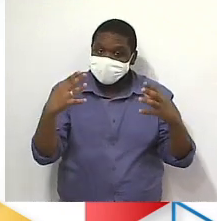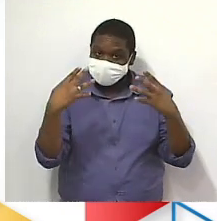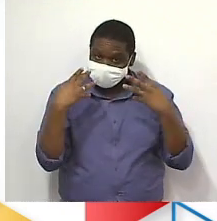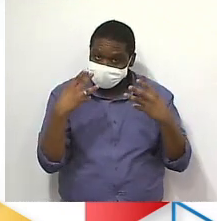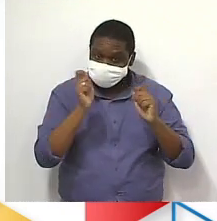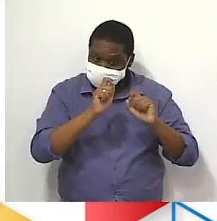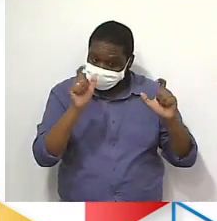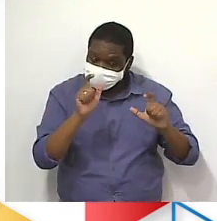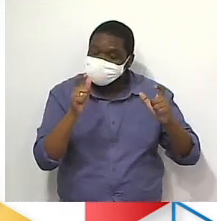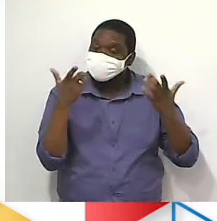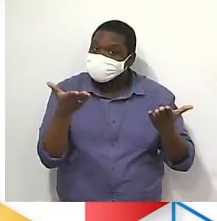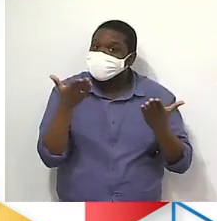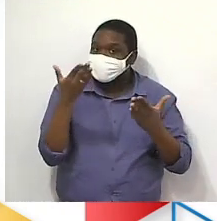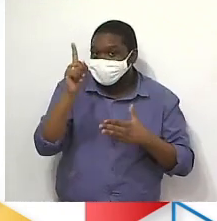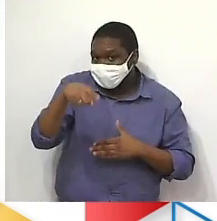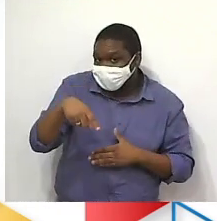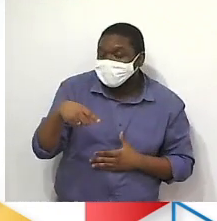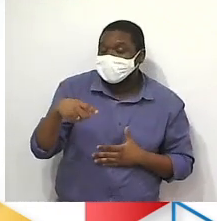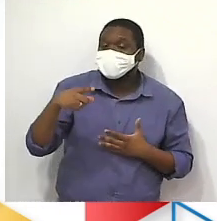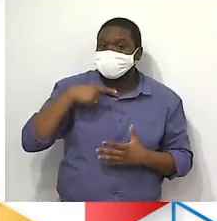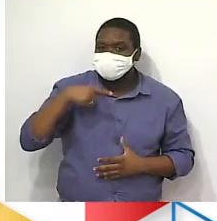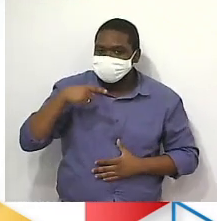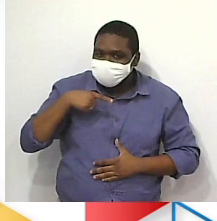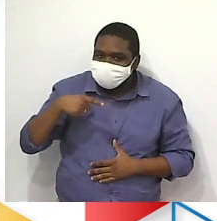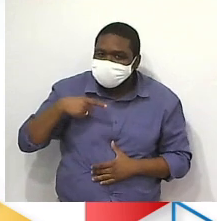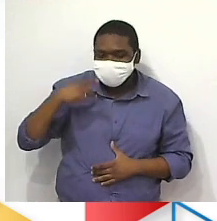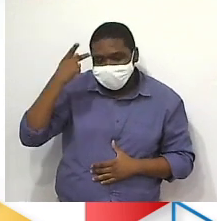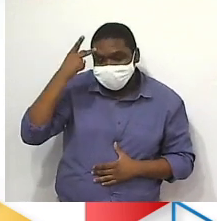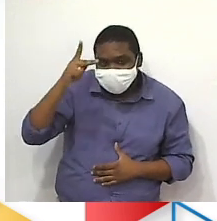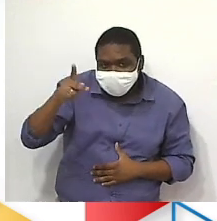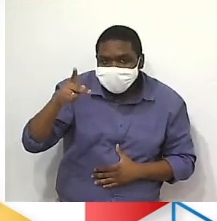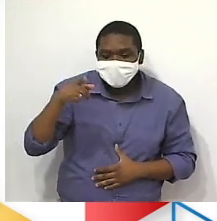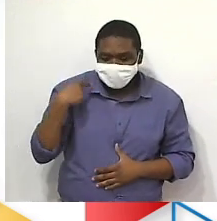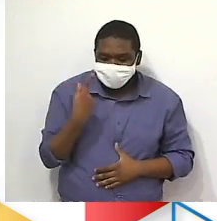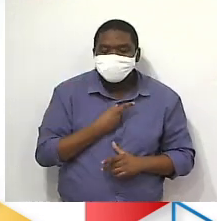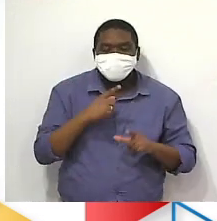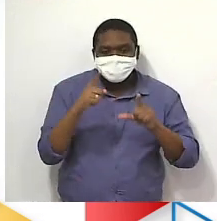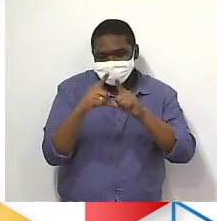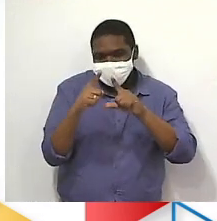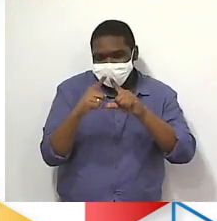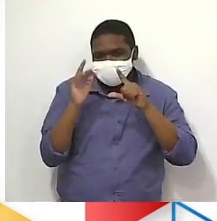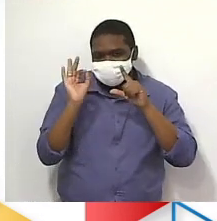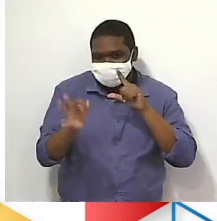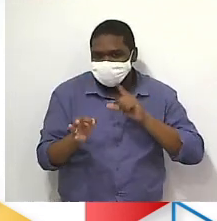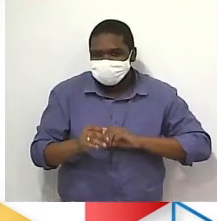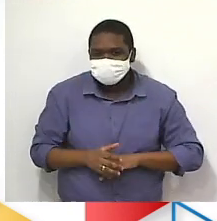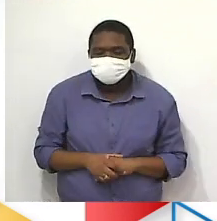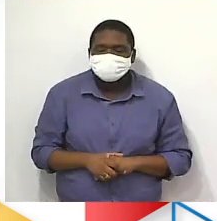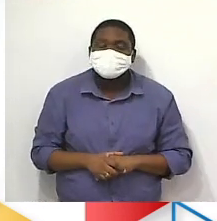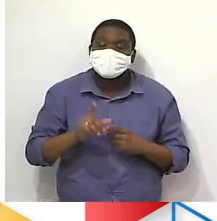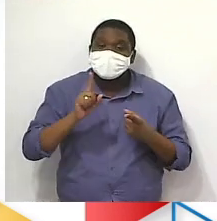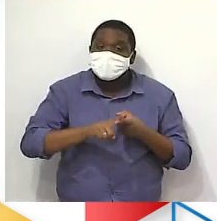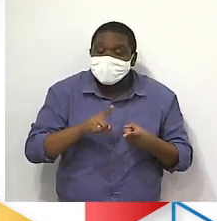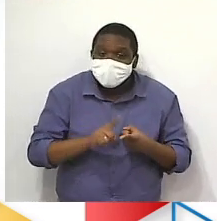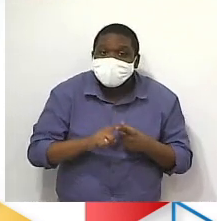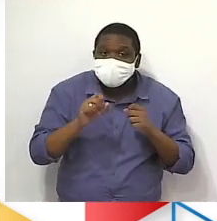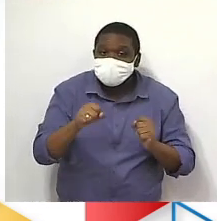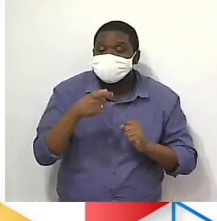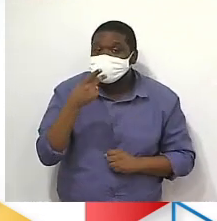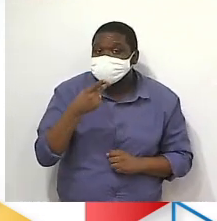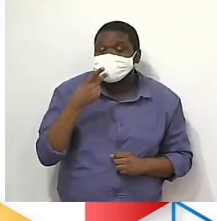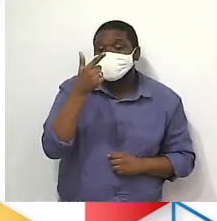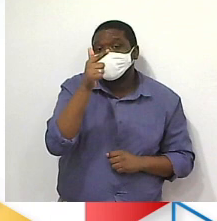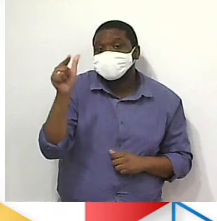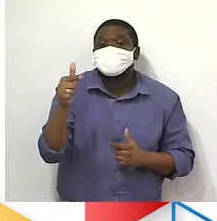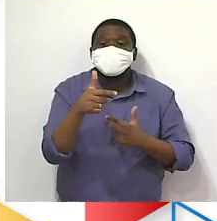porque essa é uma das condições de existência para o nosso triângulo, tá bom? Outra coisa que a gente pode falar aqui para vocês